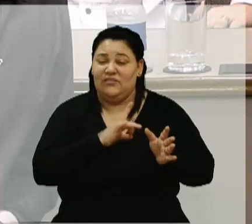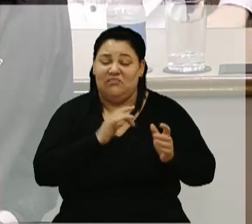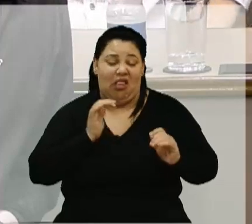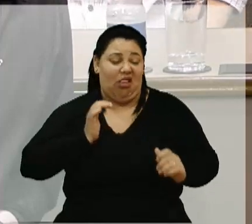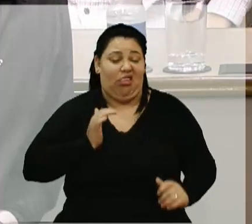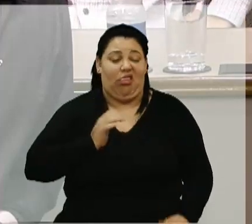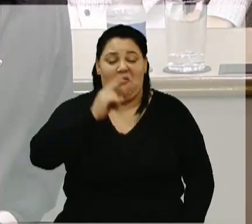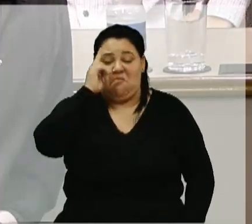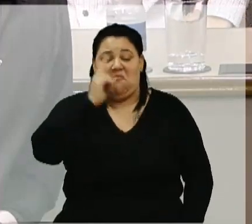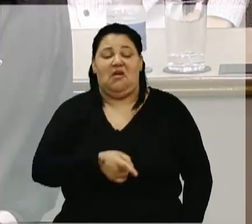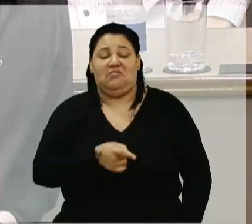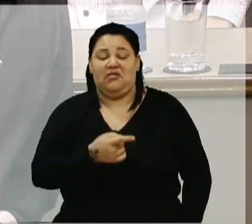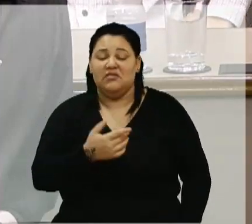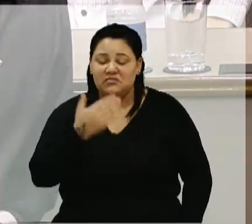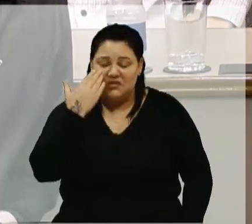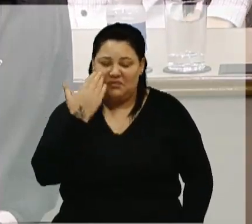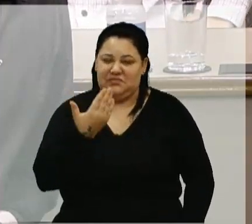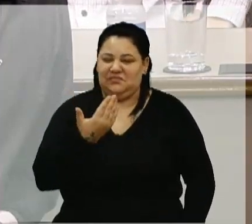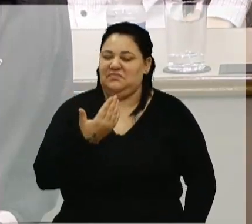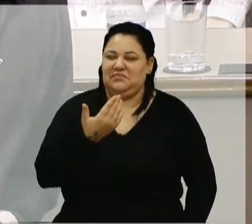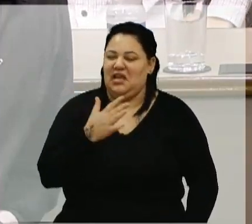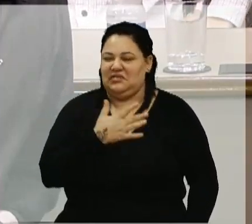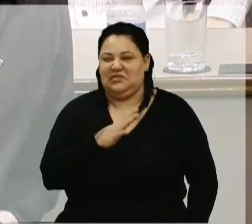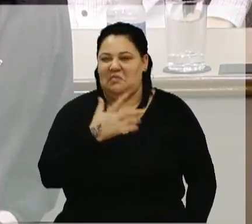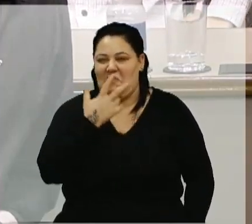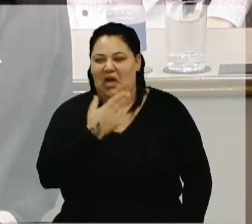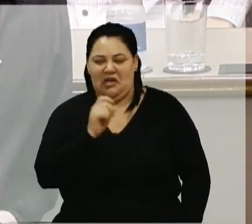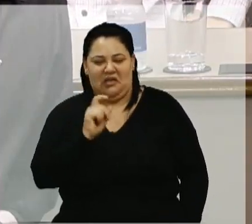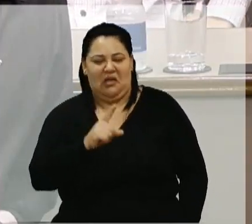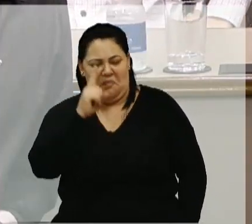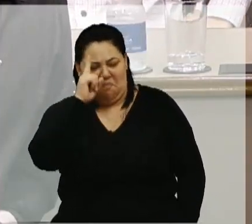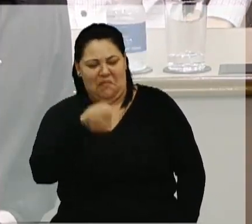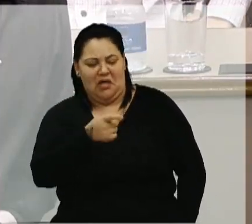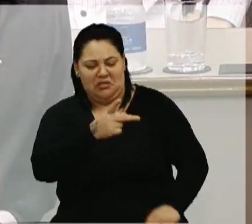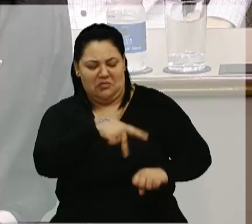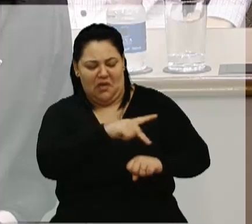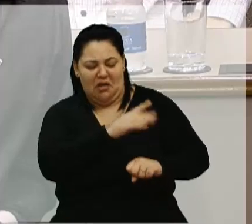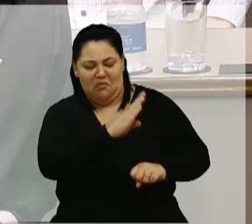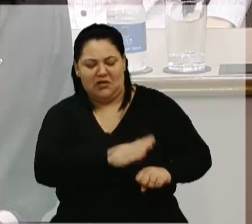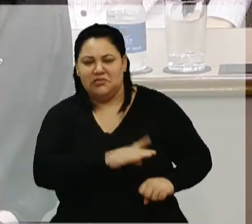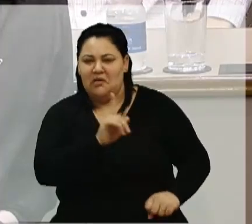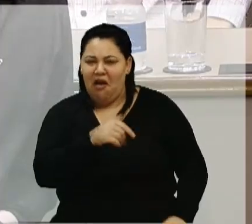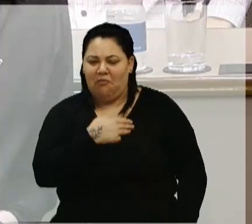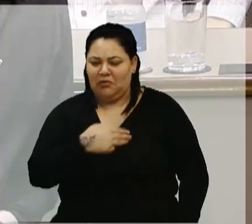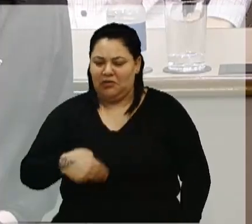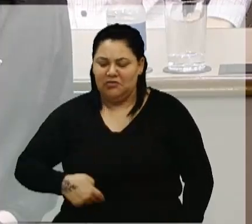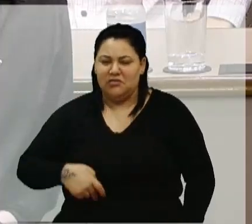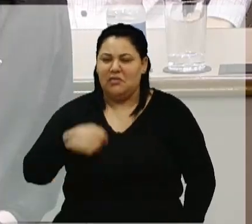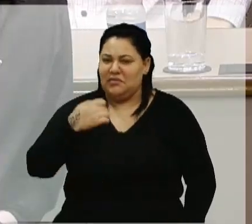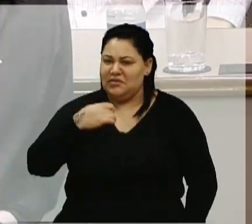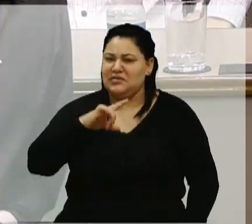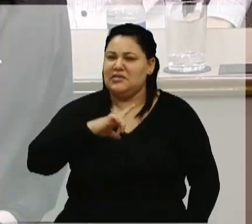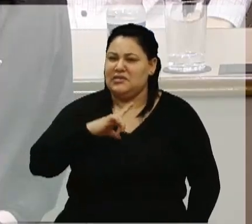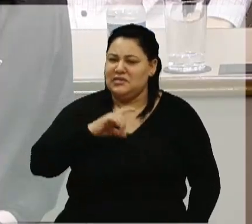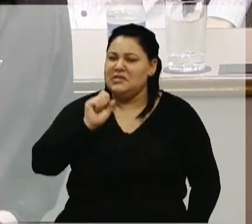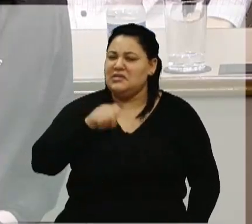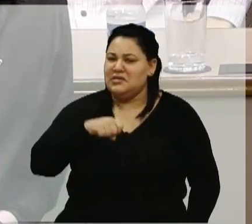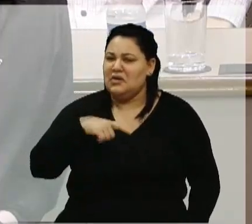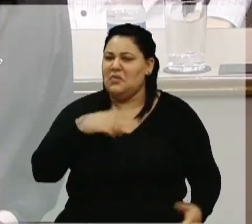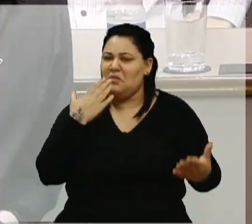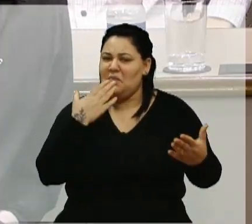foi dito aqui, muitas vezes parece que quem manda no país é ele tem que sim passar pelo crivo desta